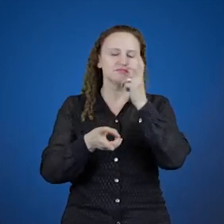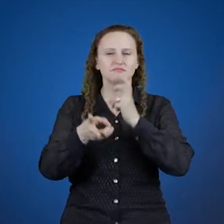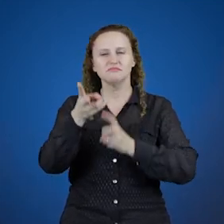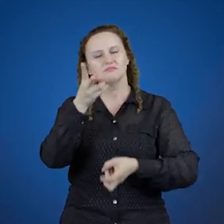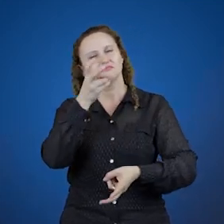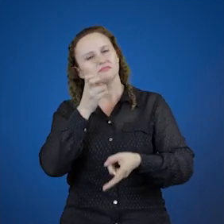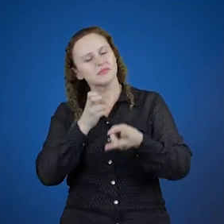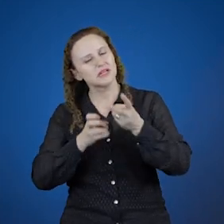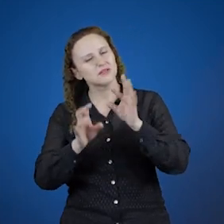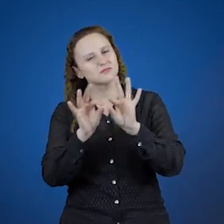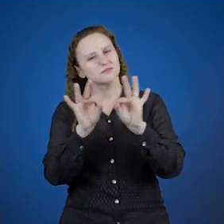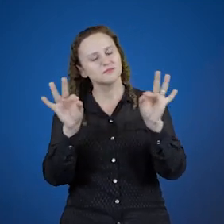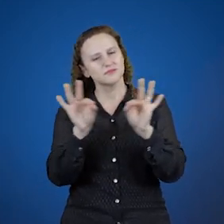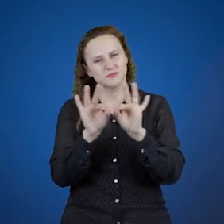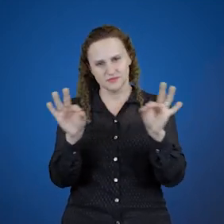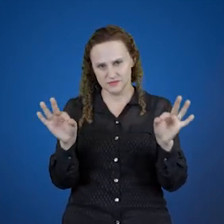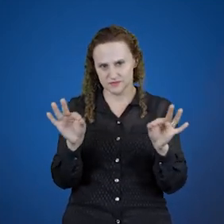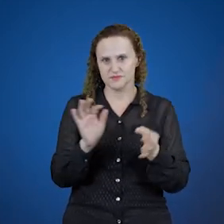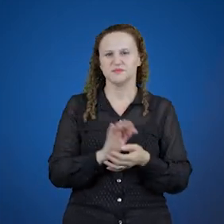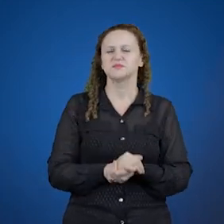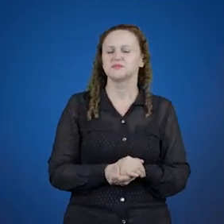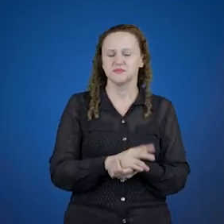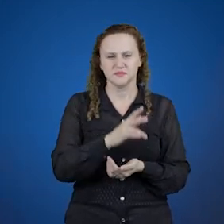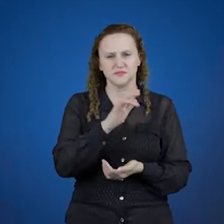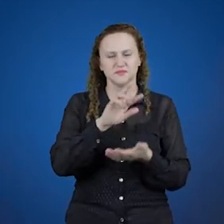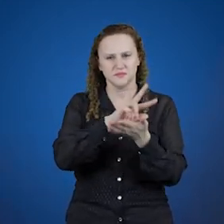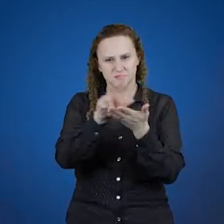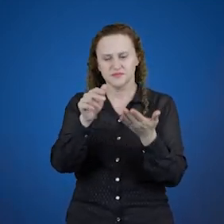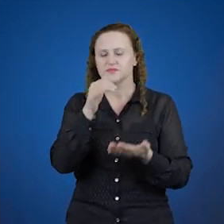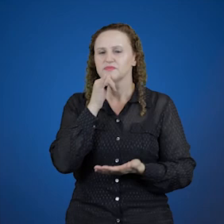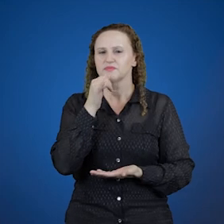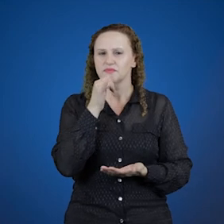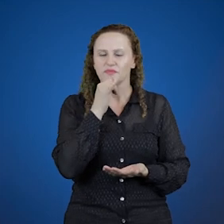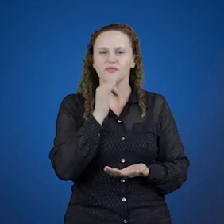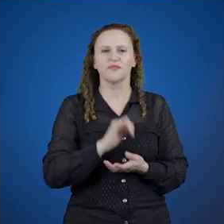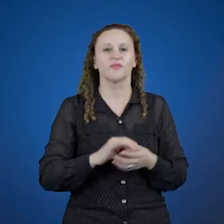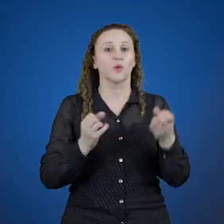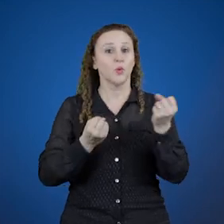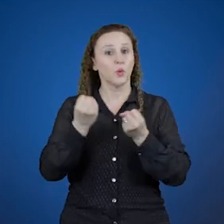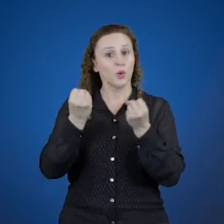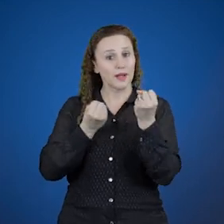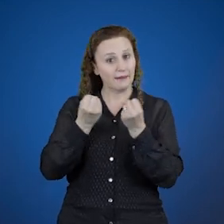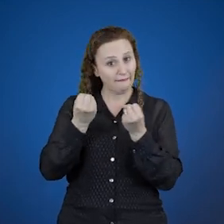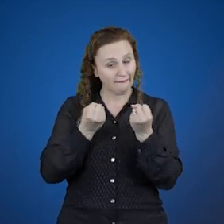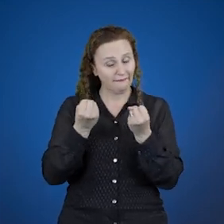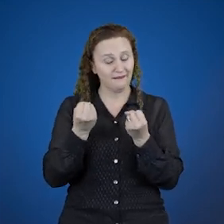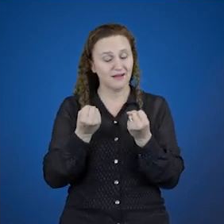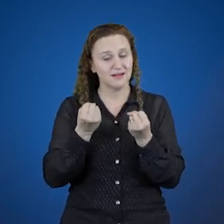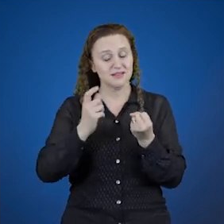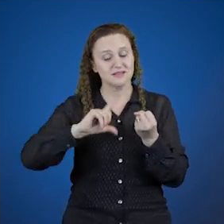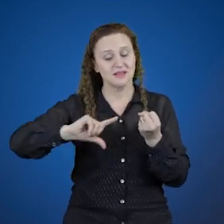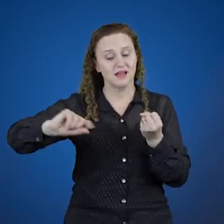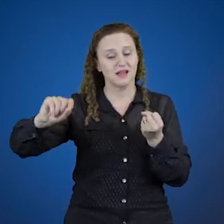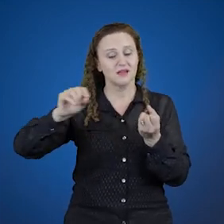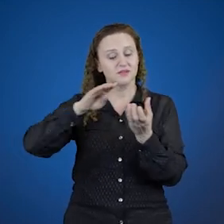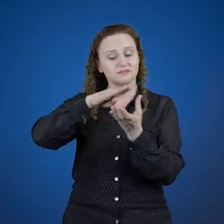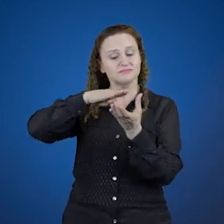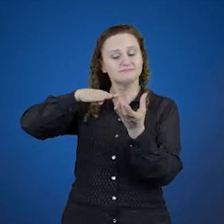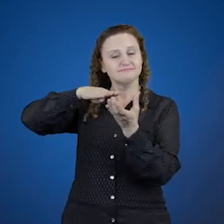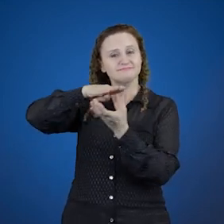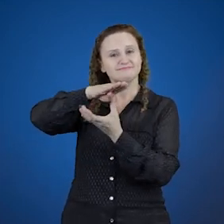estabelecer bem essa distinção Ainda temos um lugar de onde o carro saiu da garagem